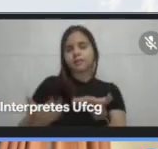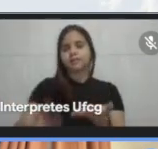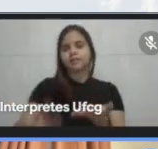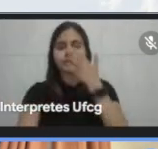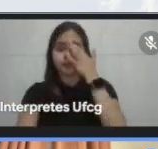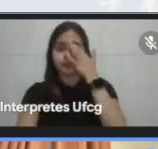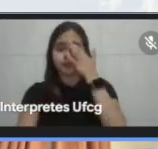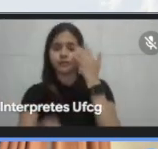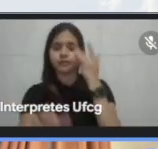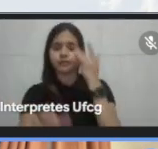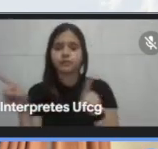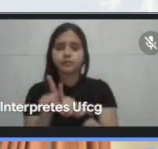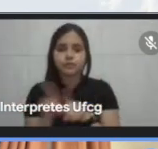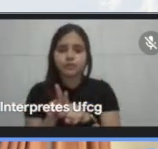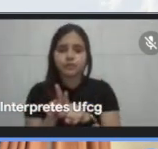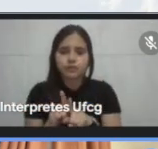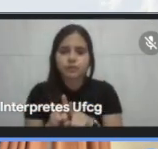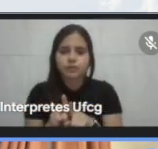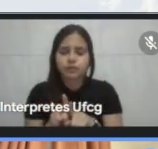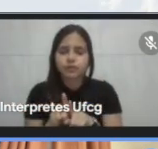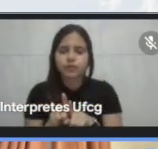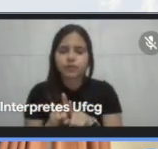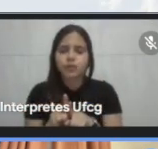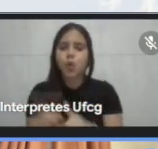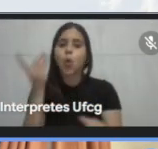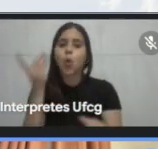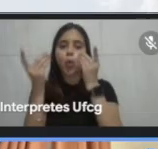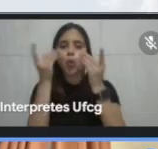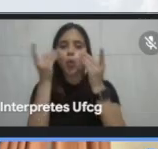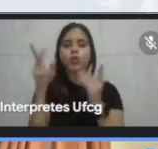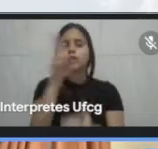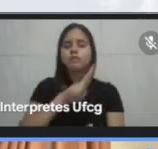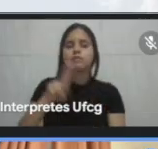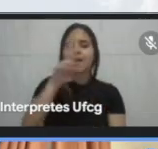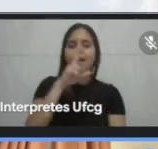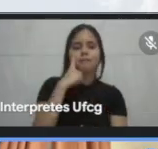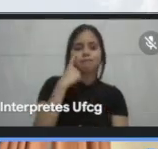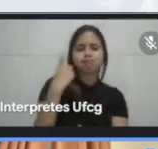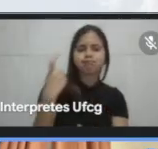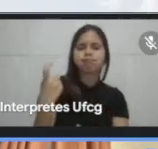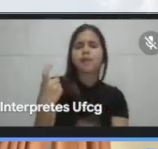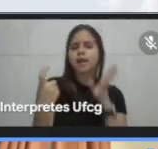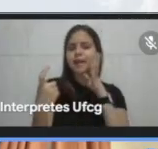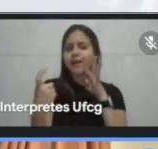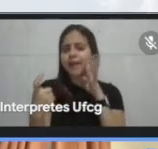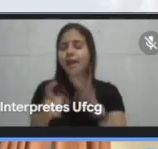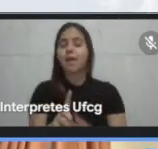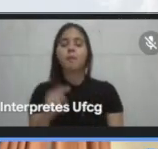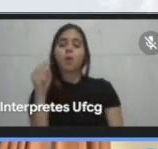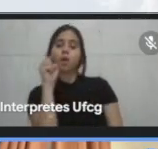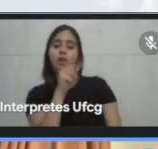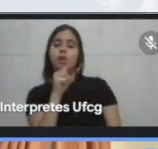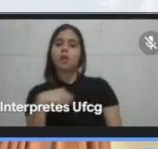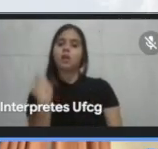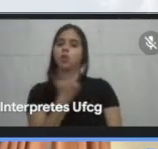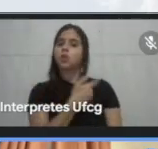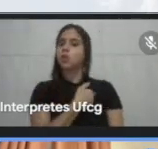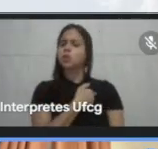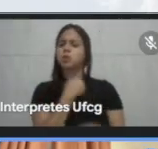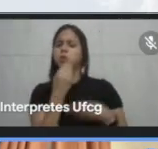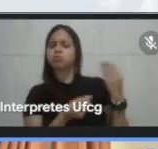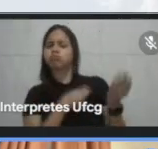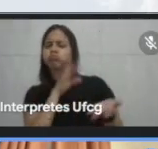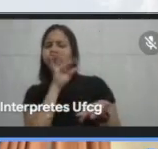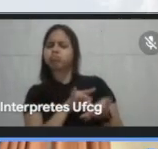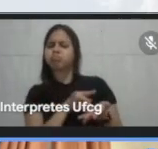A nossa validação ela foi feita com um dado bem interessante, que lá a gente não tinha como validar esses resultados. Então, a